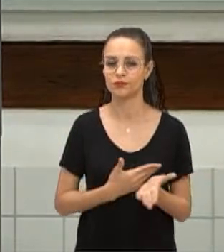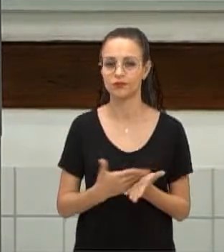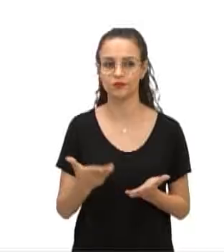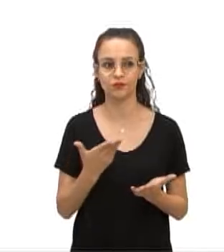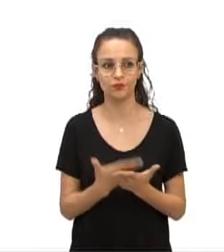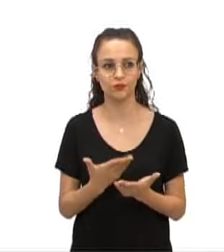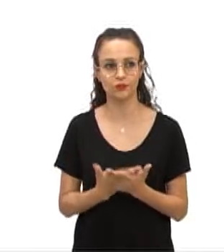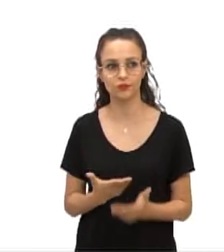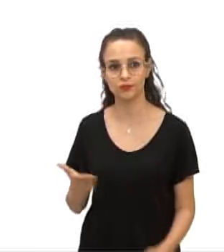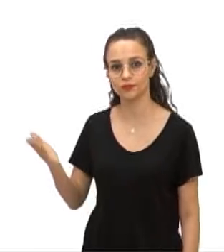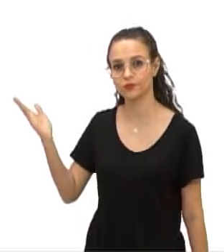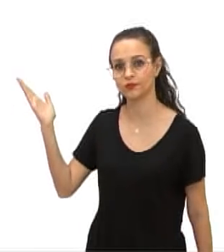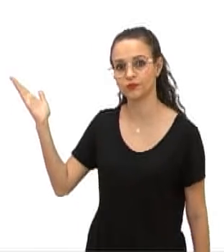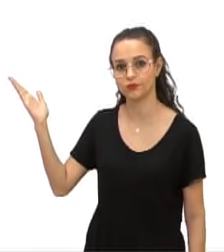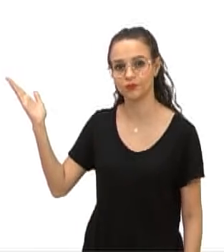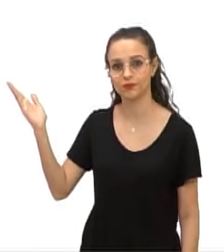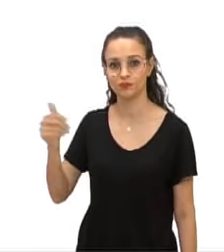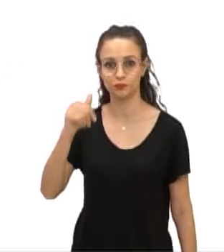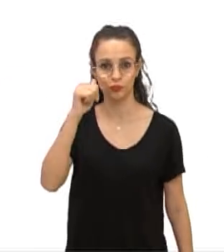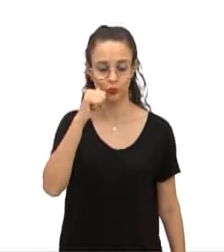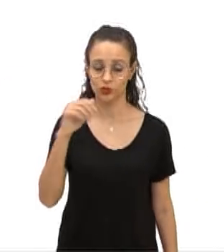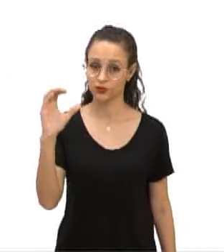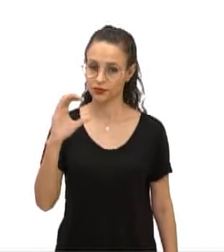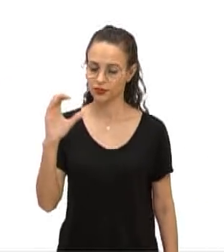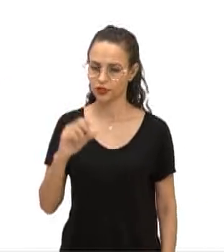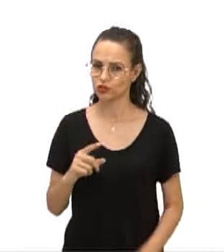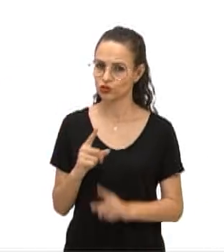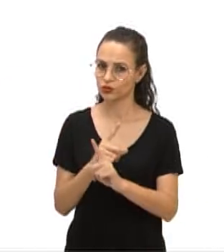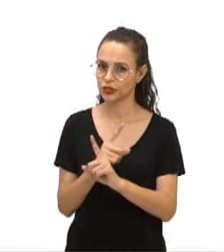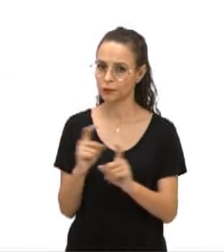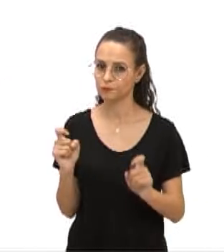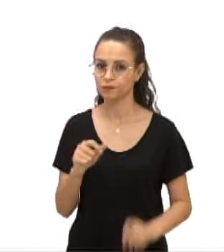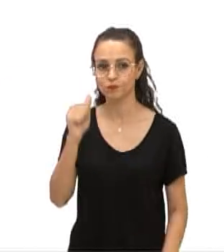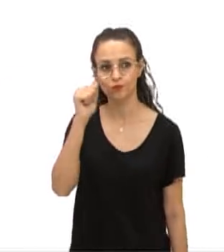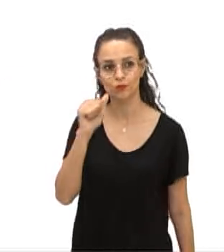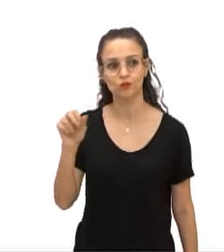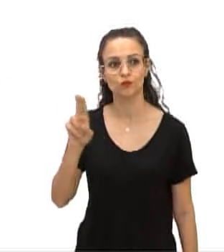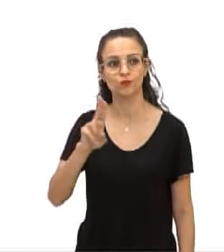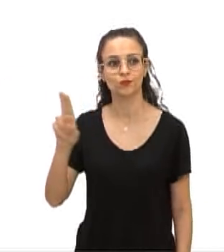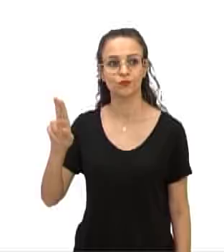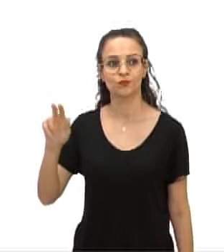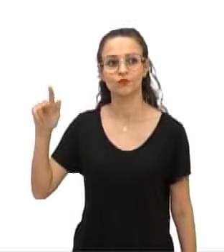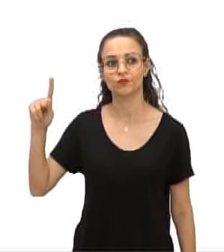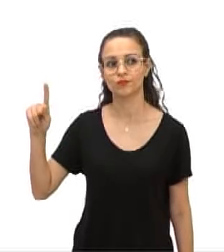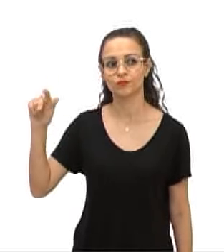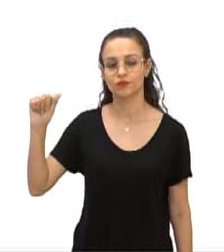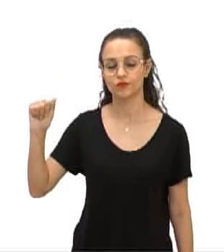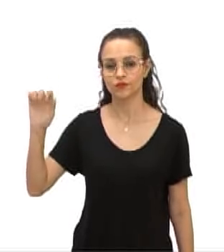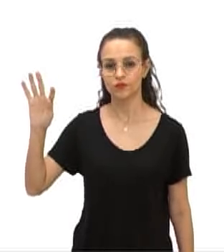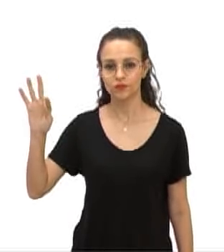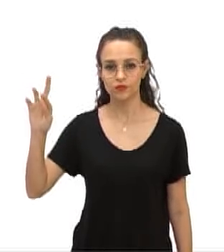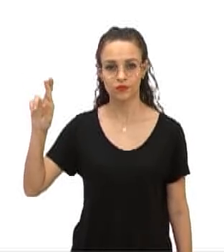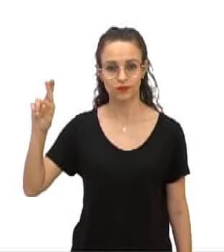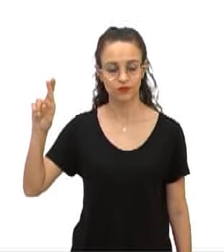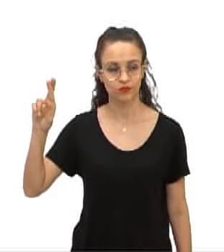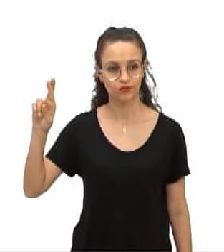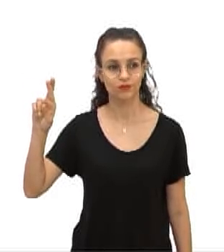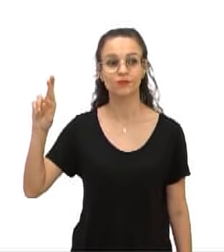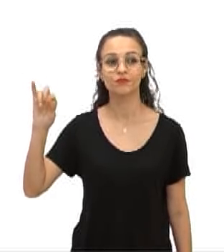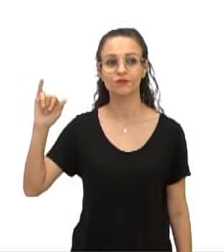Hoje eu trouxe aqui uma cientista, uma mulher cujo nome é Catherine Burr. Ela foi uma